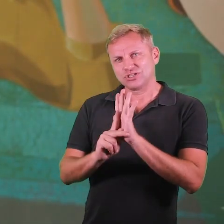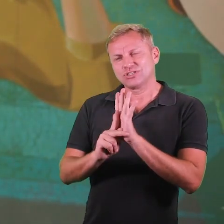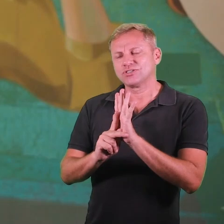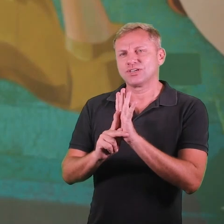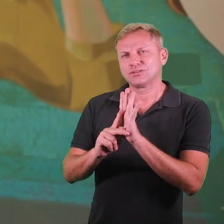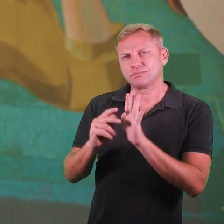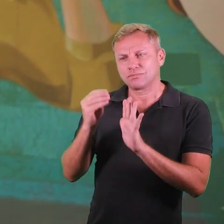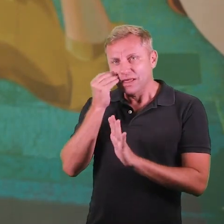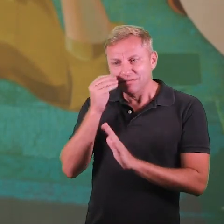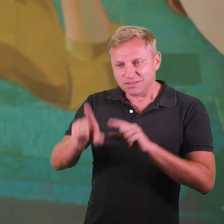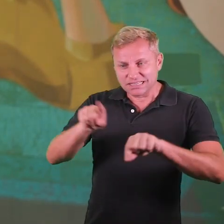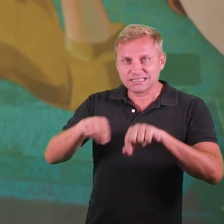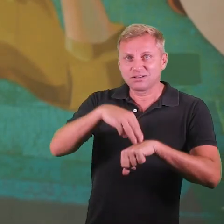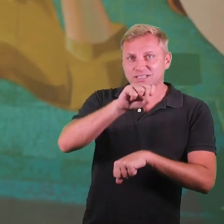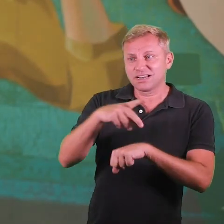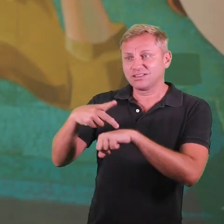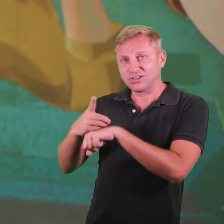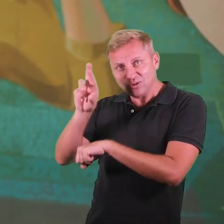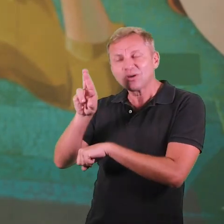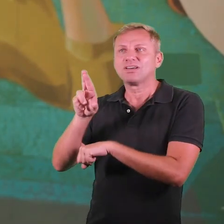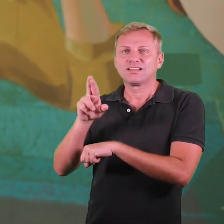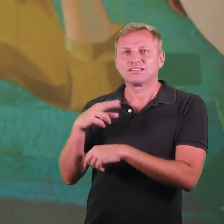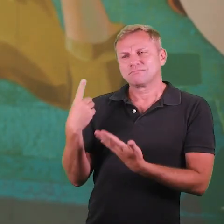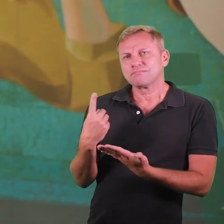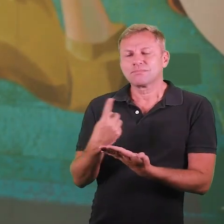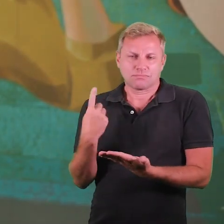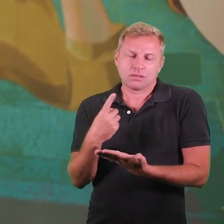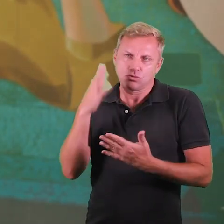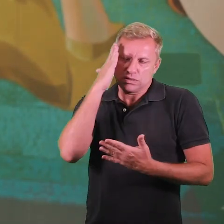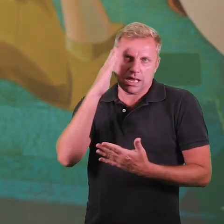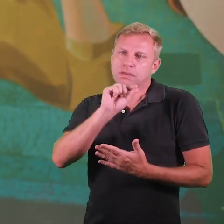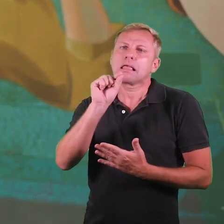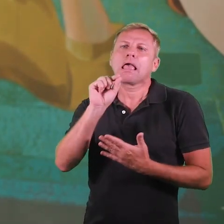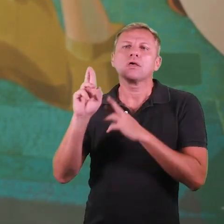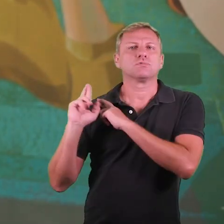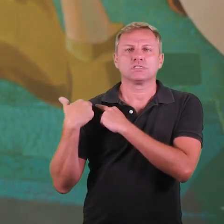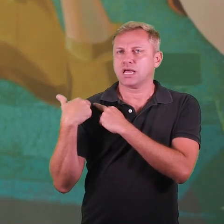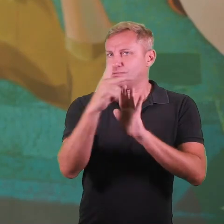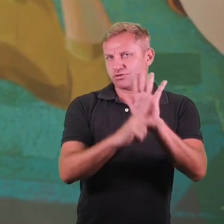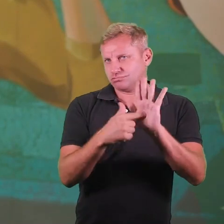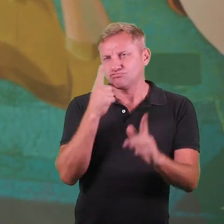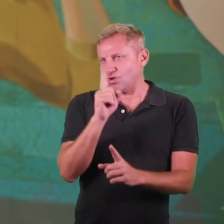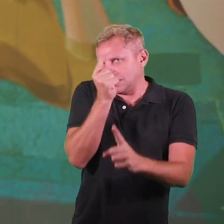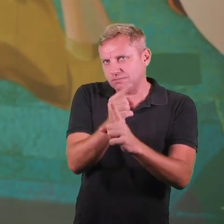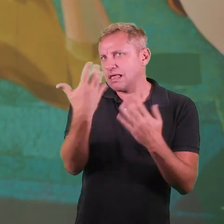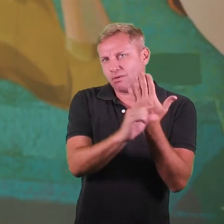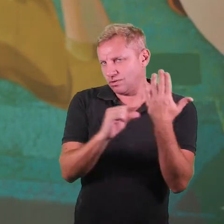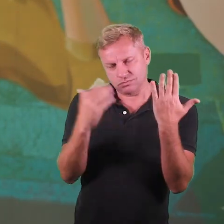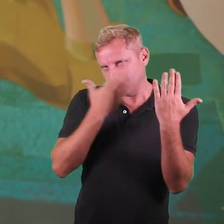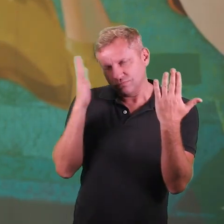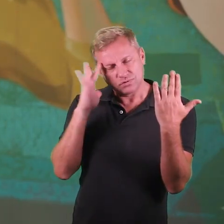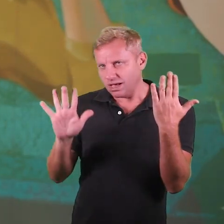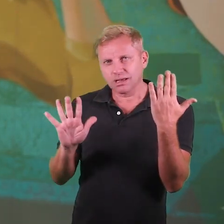para seleção de mestrado e doutorado, a gente, anonimamente, né, a gente não identifica o autor ou a